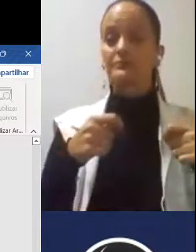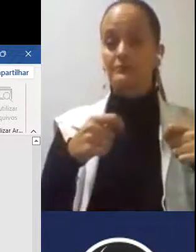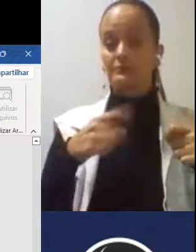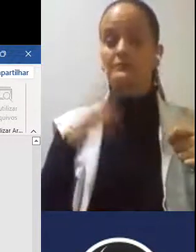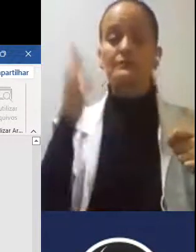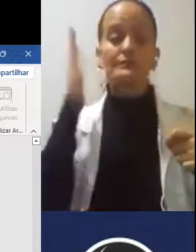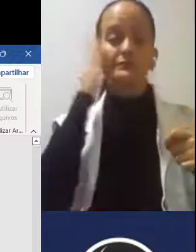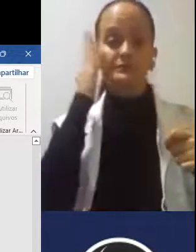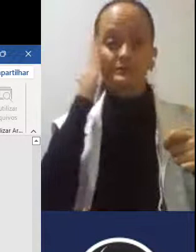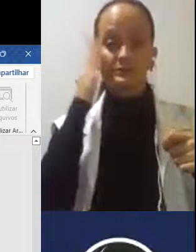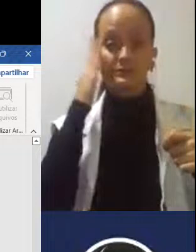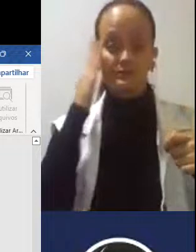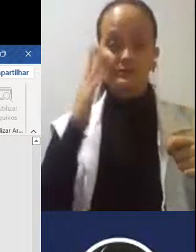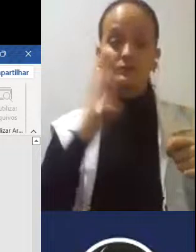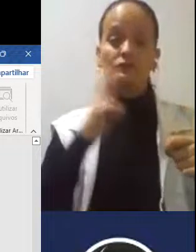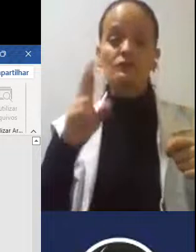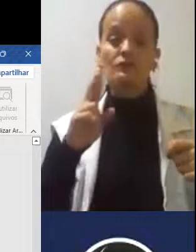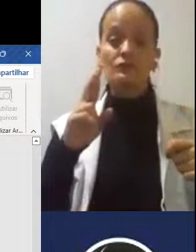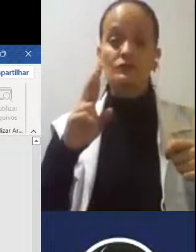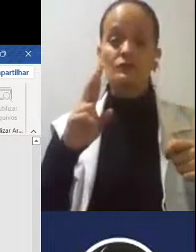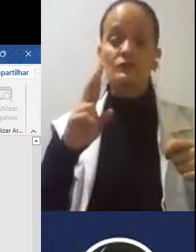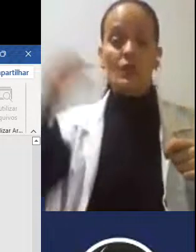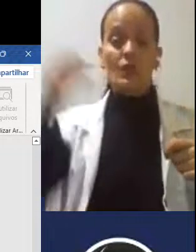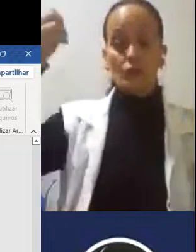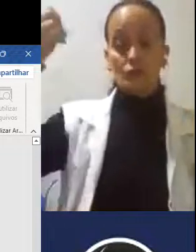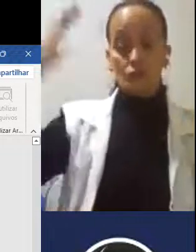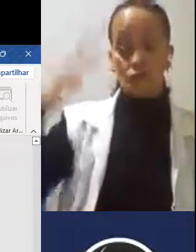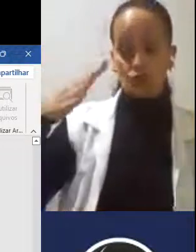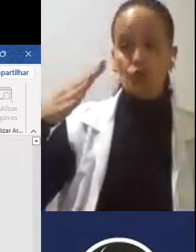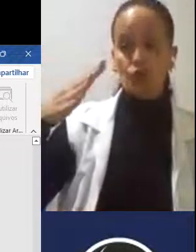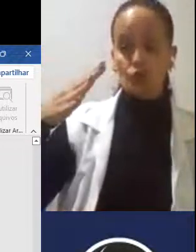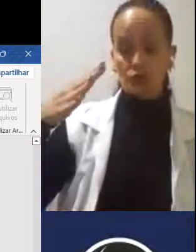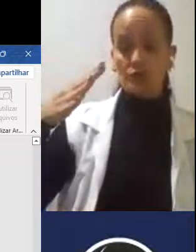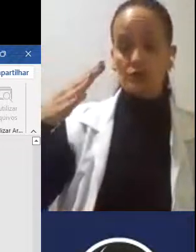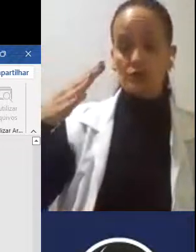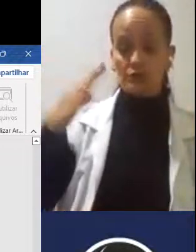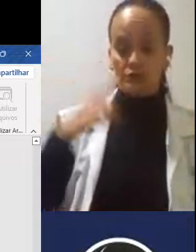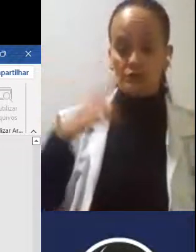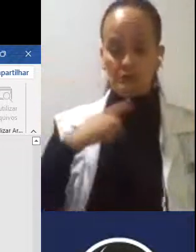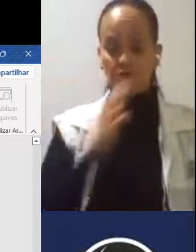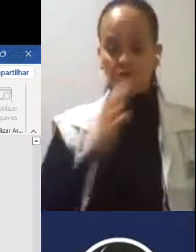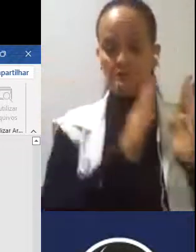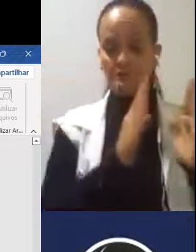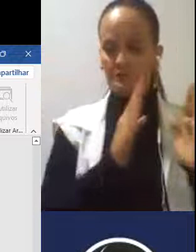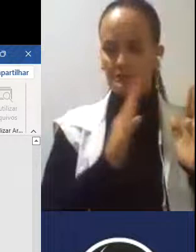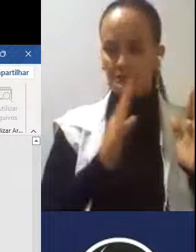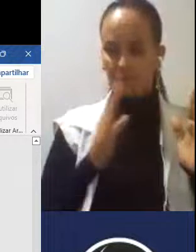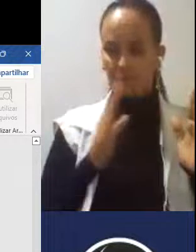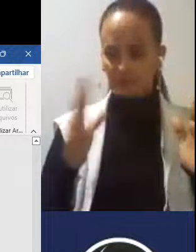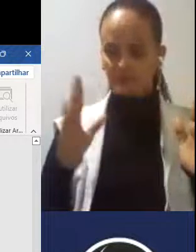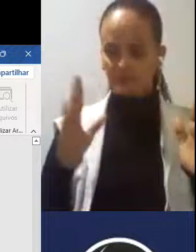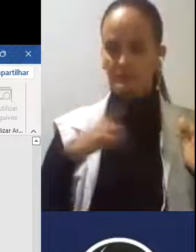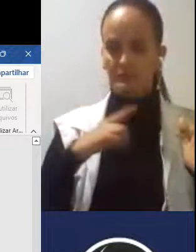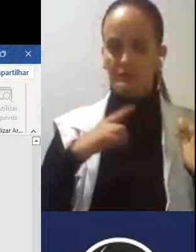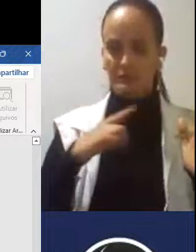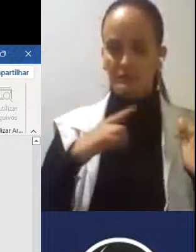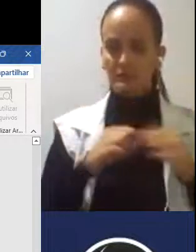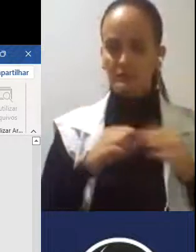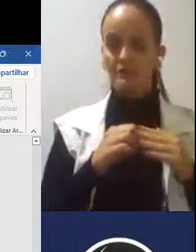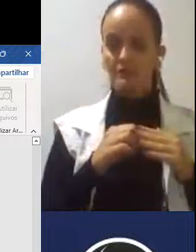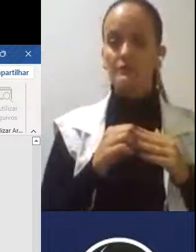acontecer? As lâmpadas todas estarão em paralelo, né? Que no caso, a resistência total dessas lâmpadas aqui, ó,